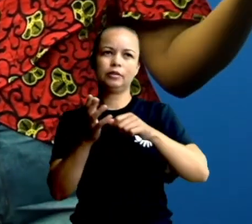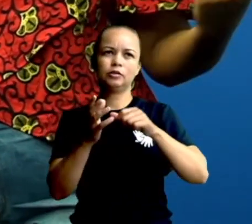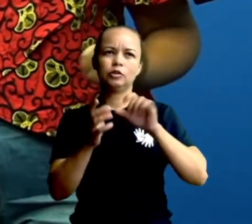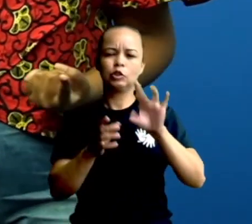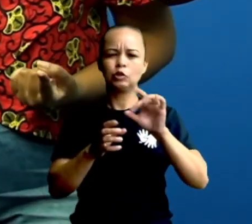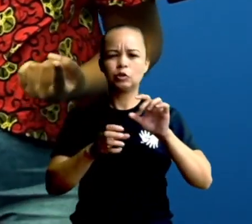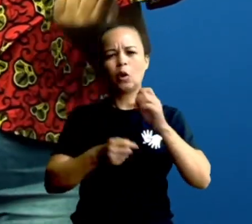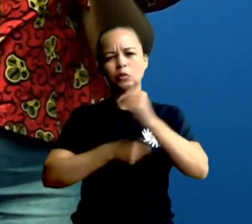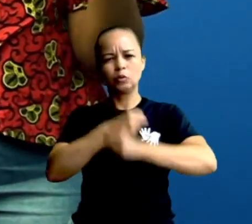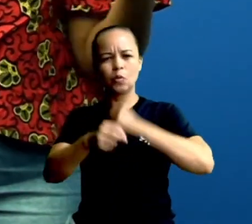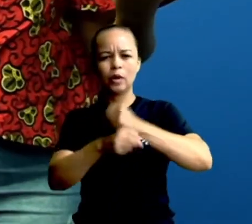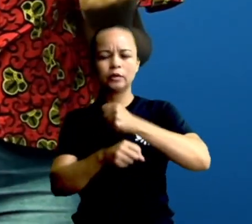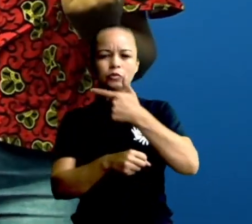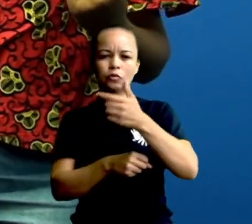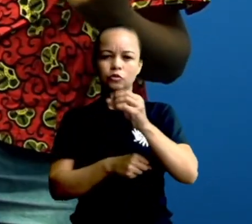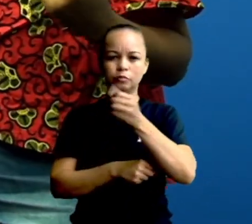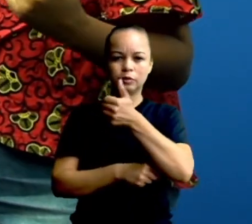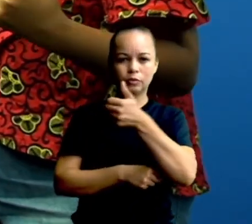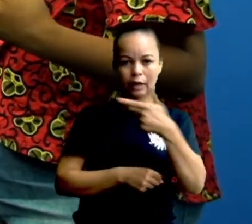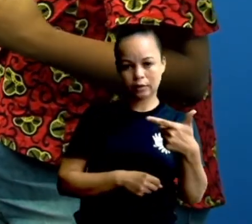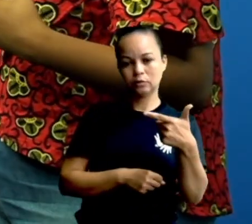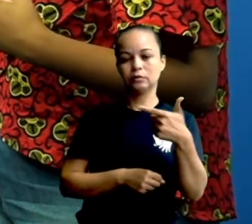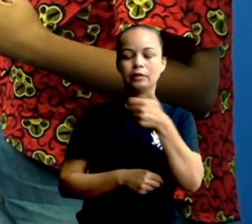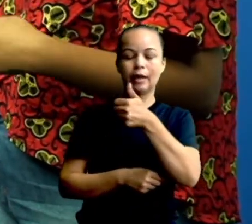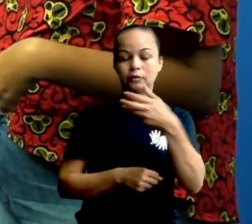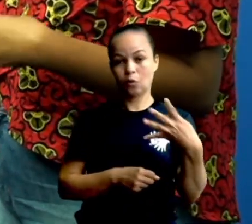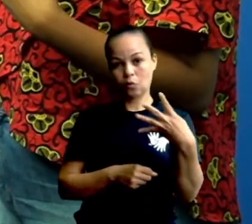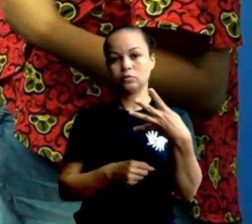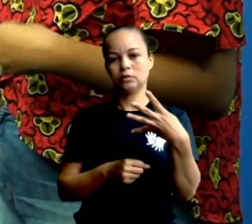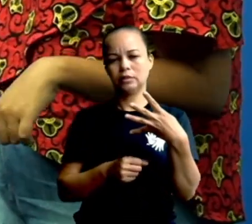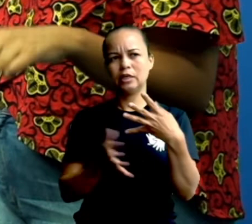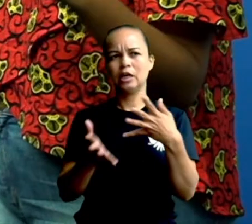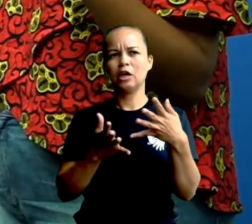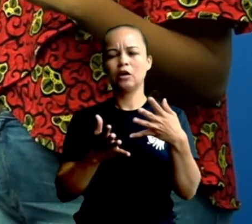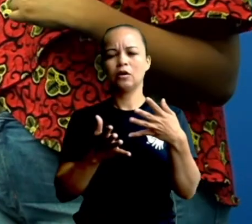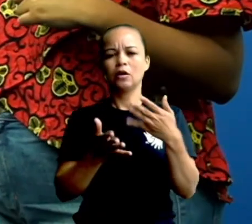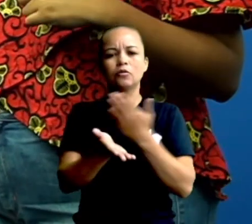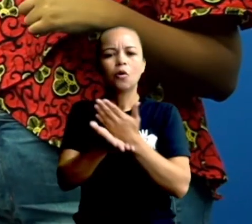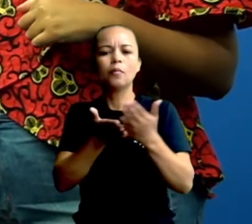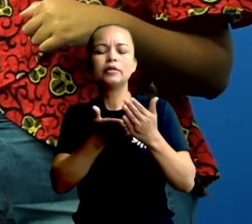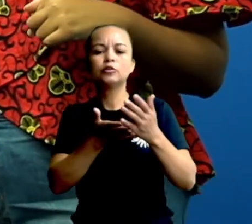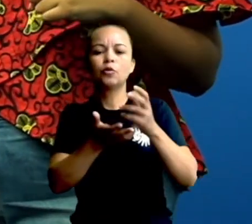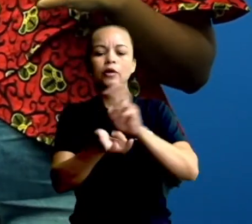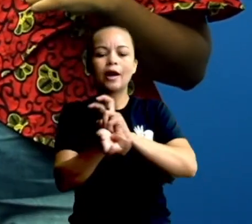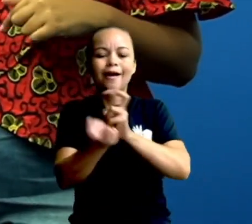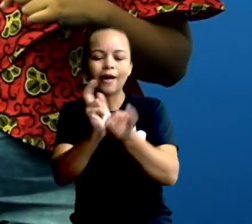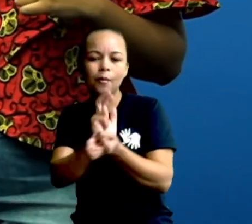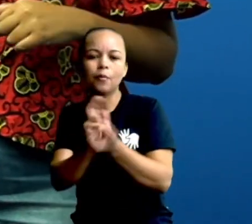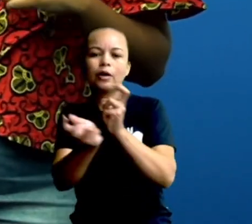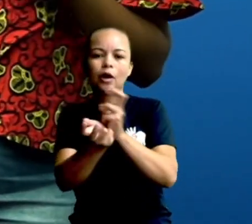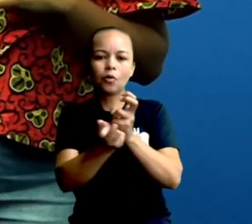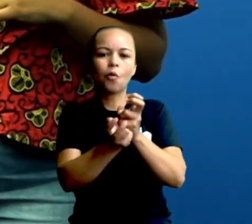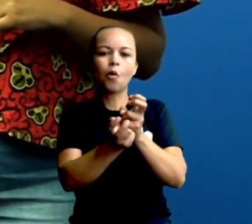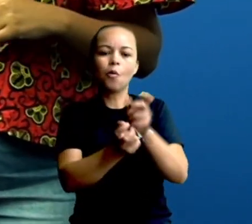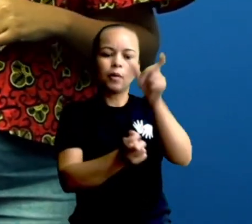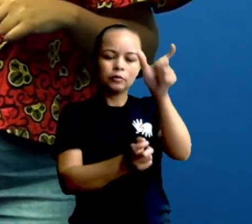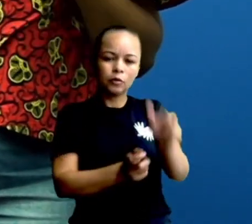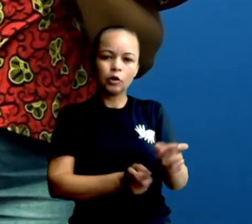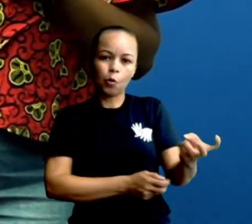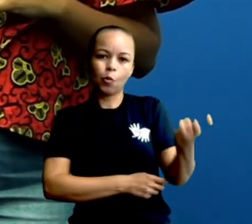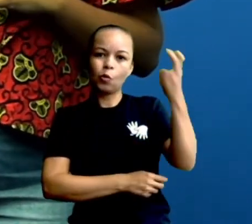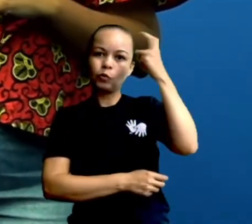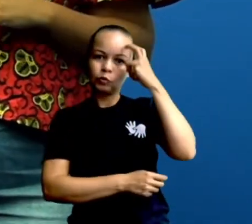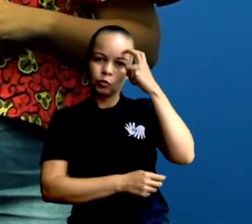em 2014, veja como a gente é atrasado nesse processo, foi que a capoeira foi declarada como patrimônio